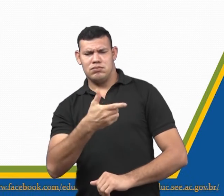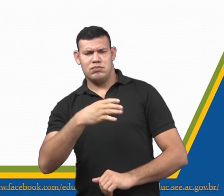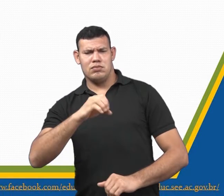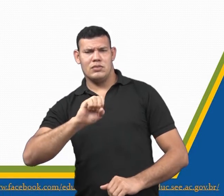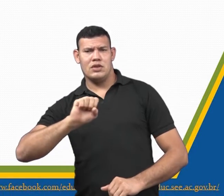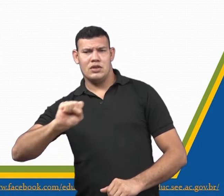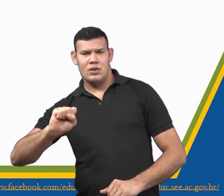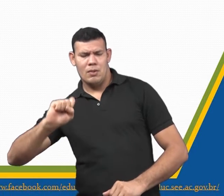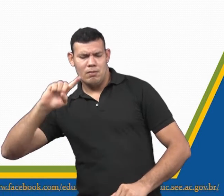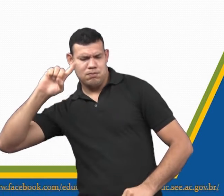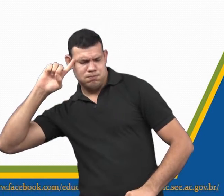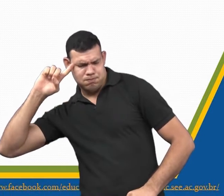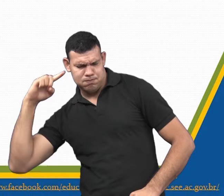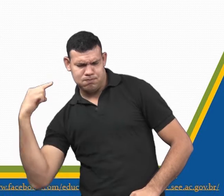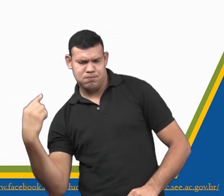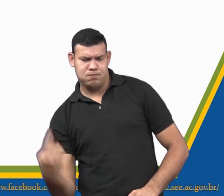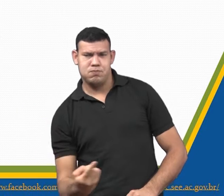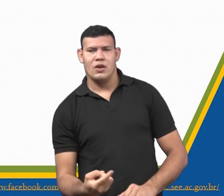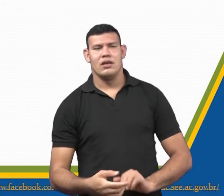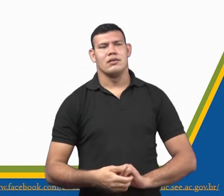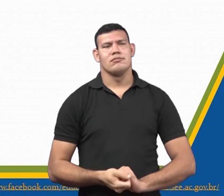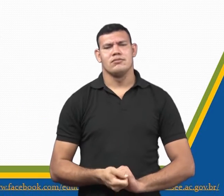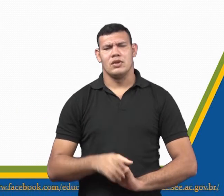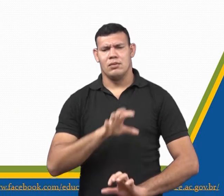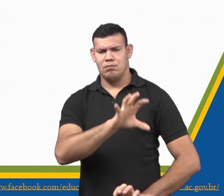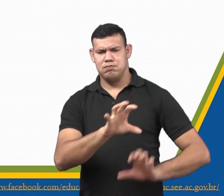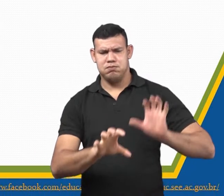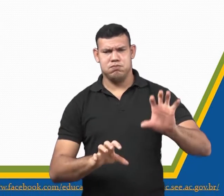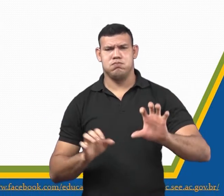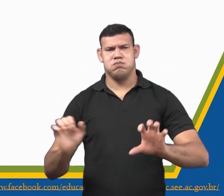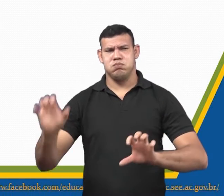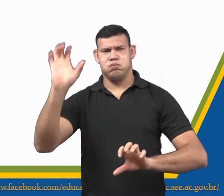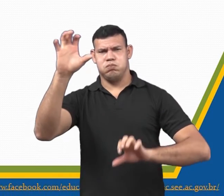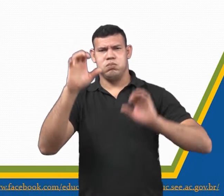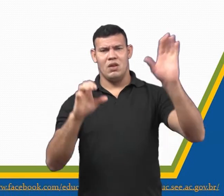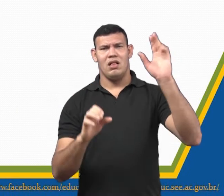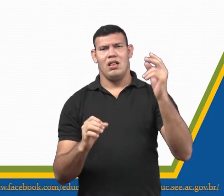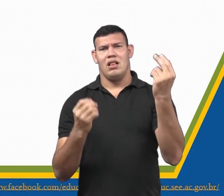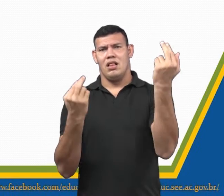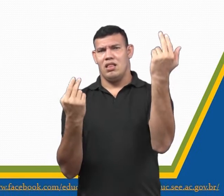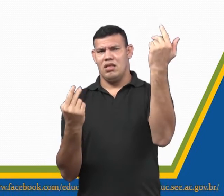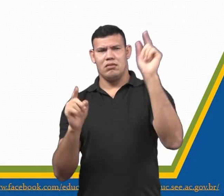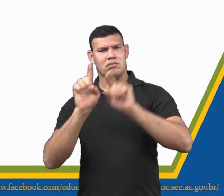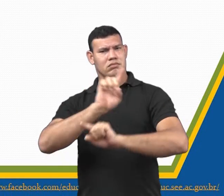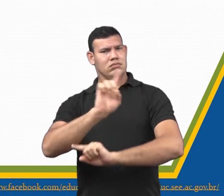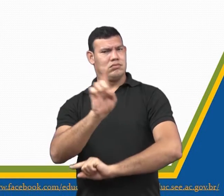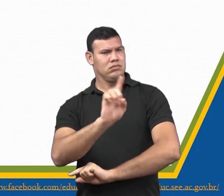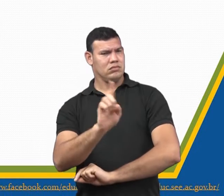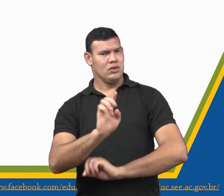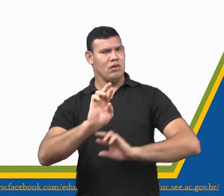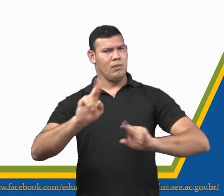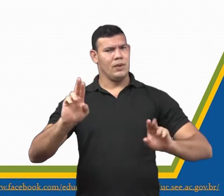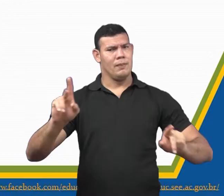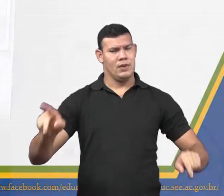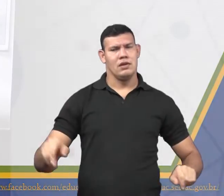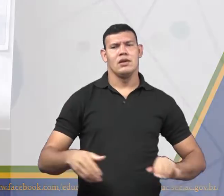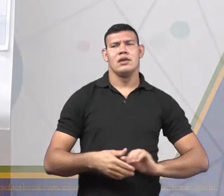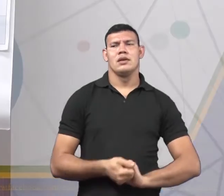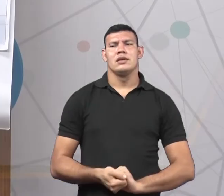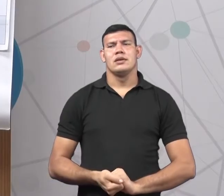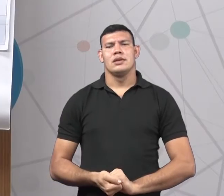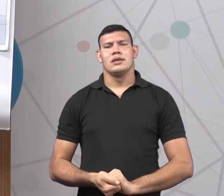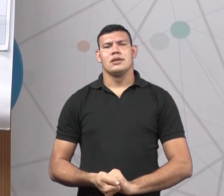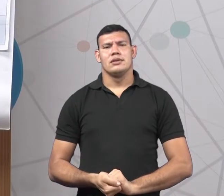milhões e 500 mil habitantes distribuídos de maneira irregular nas 5 regiões brasileiras. Você lembra que